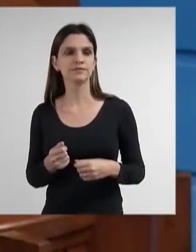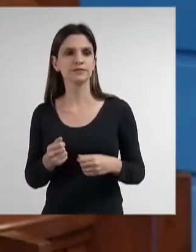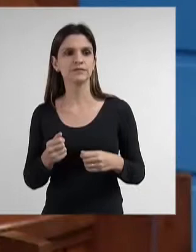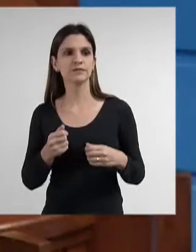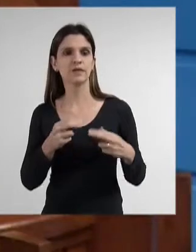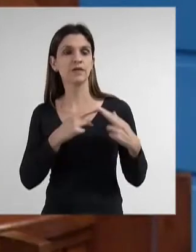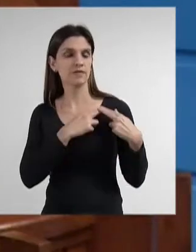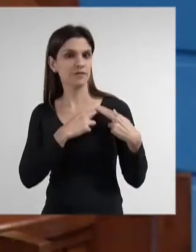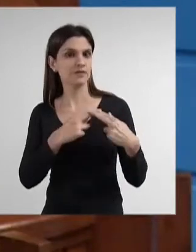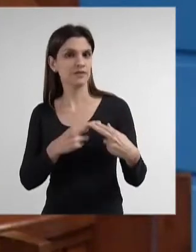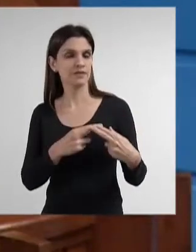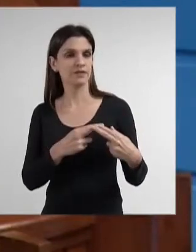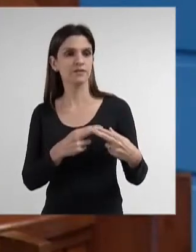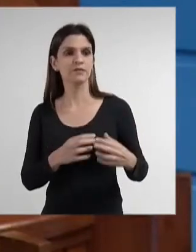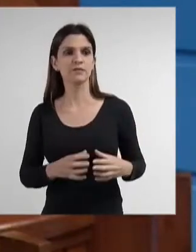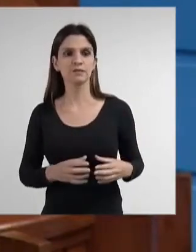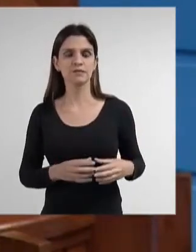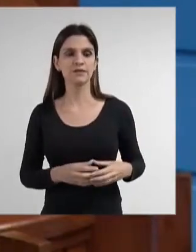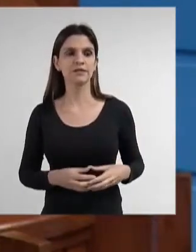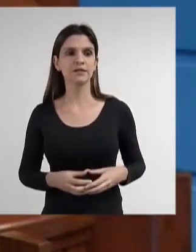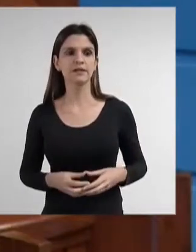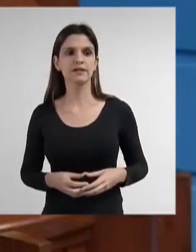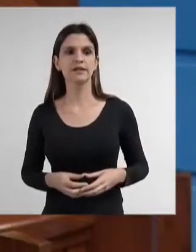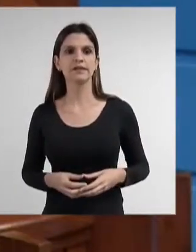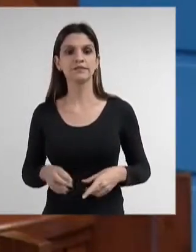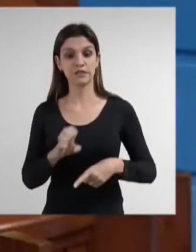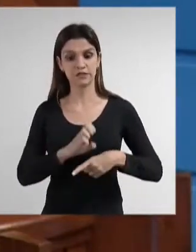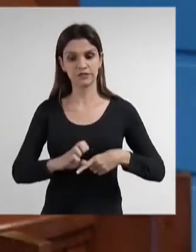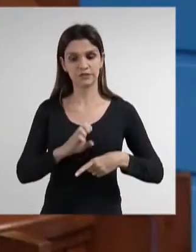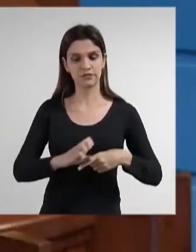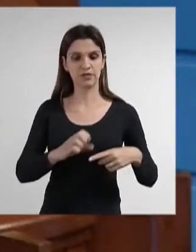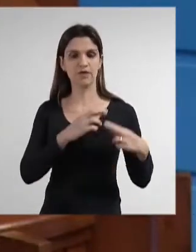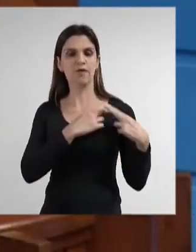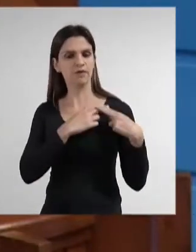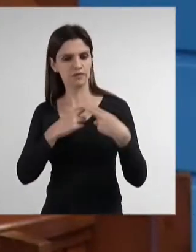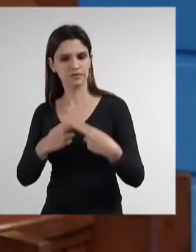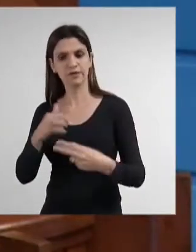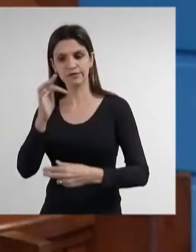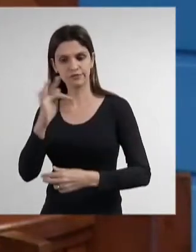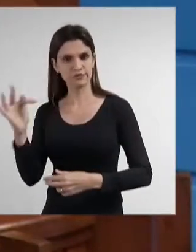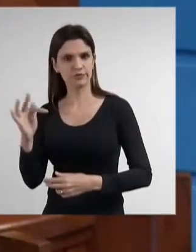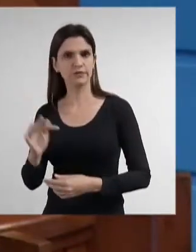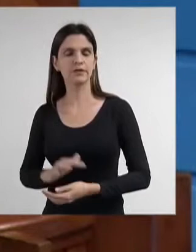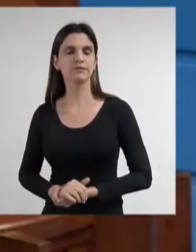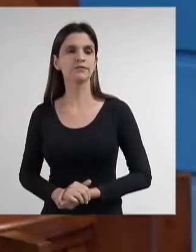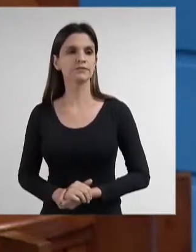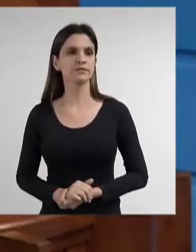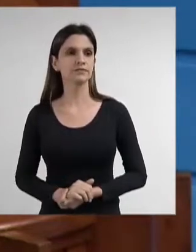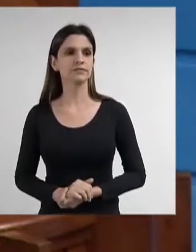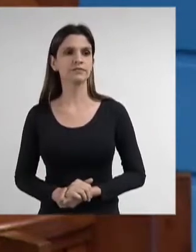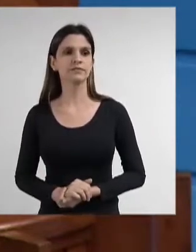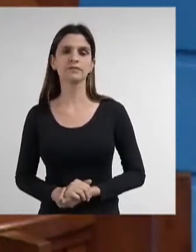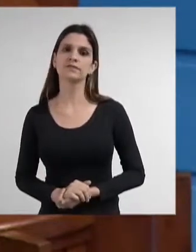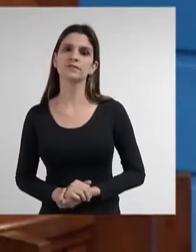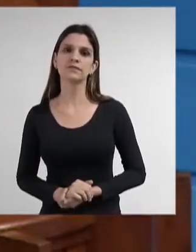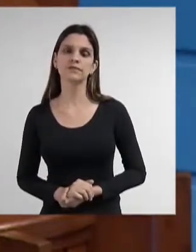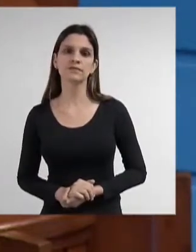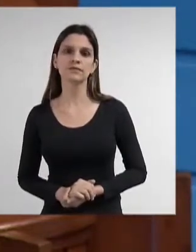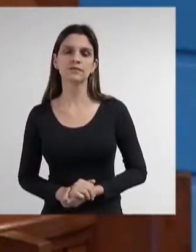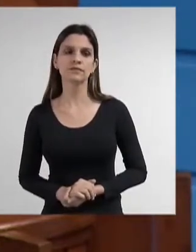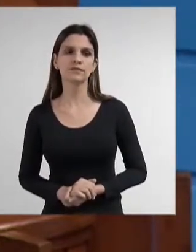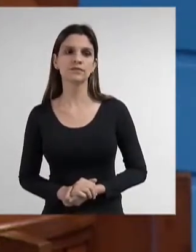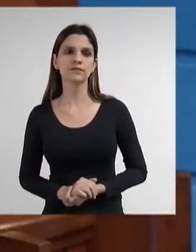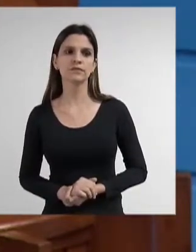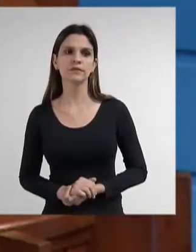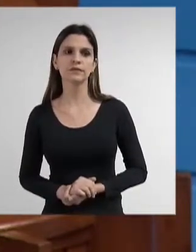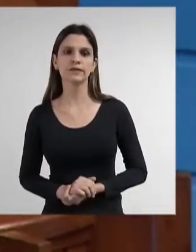tem os nossos parlamentares federais. Nós os elegemos justamente para que eles pegassem essas questões que afligem